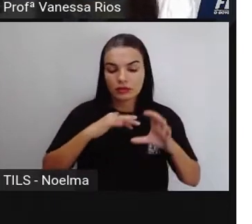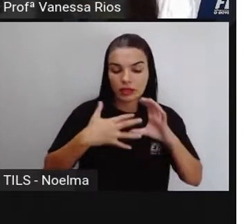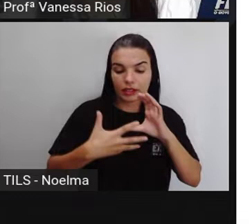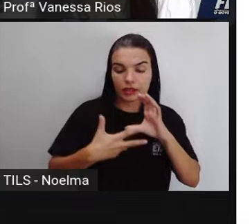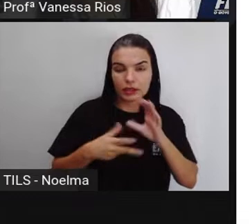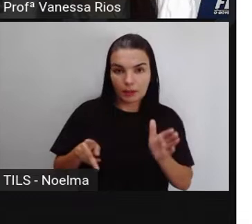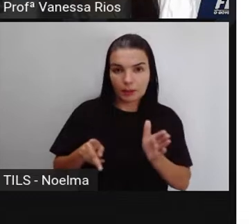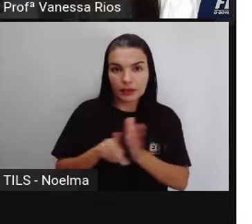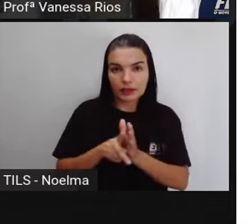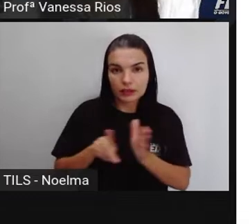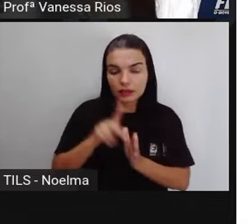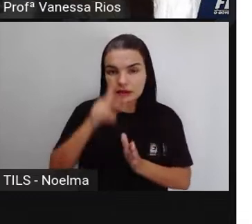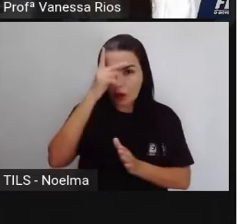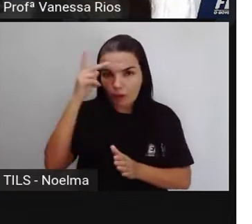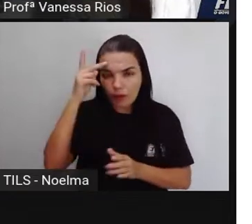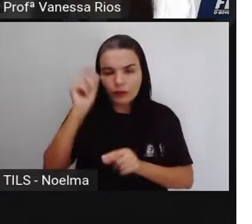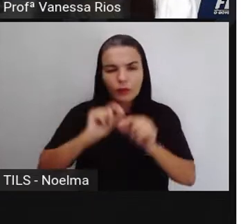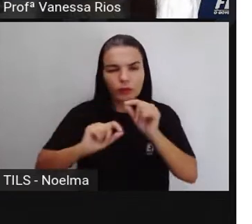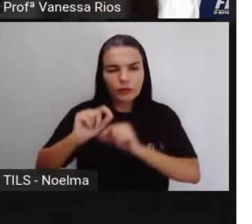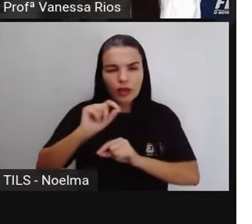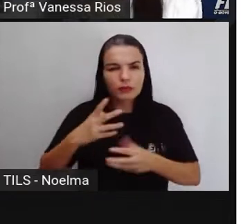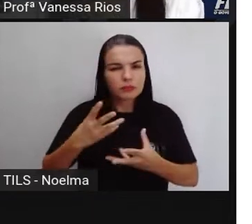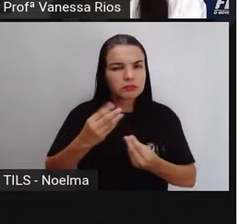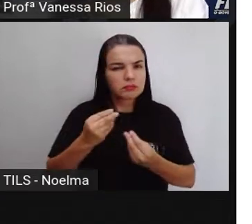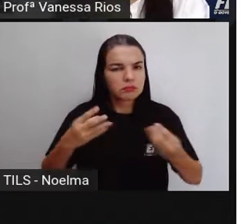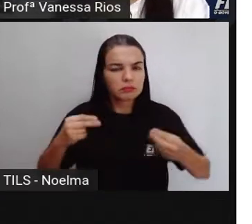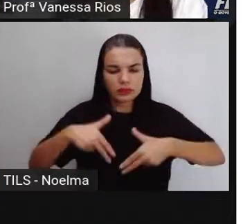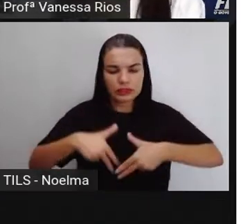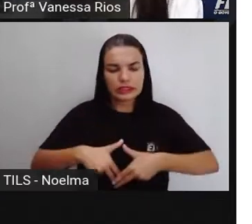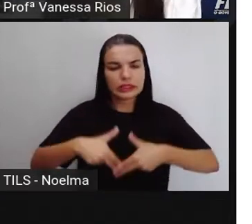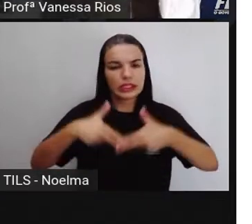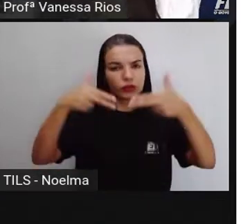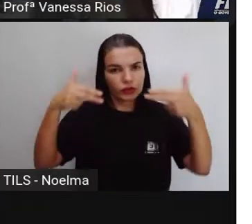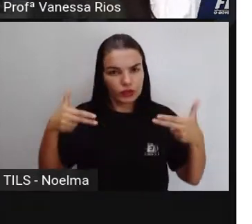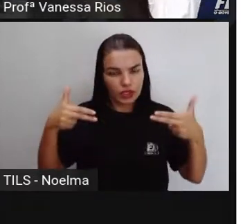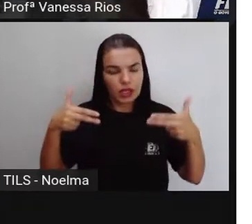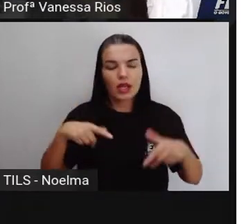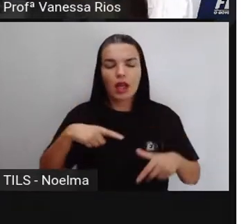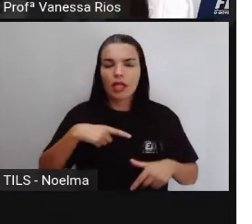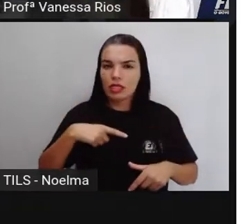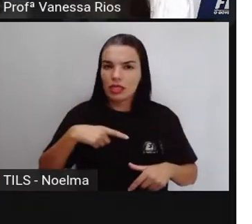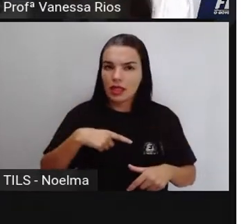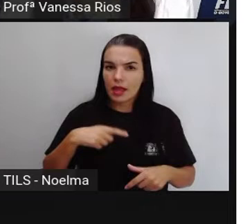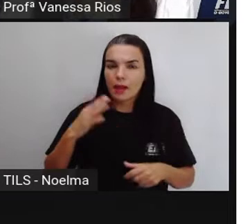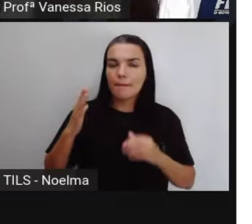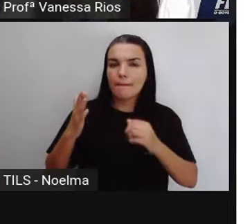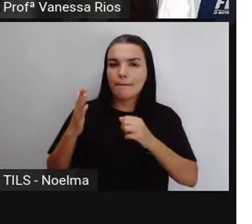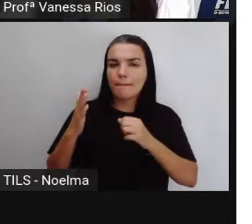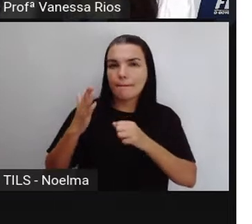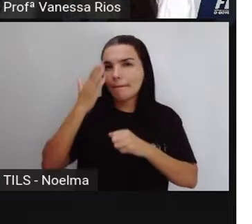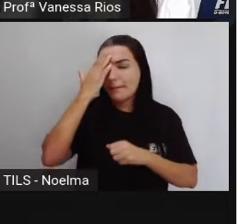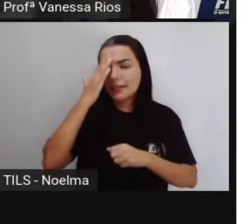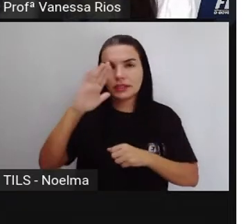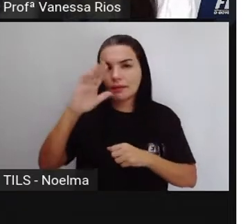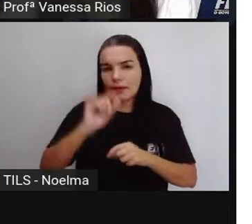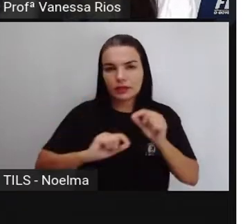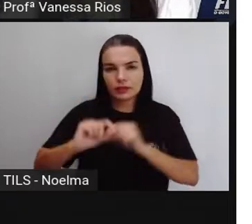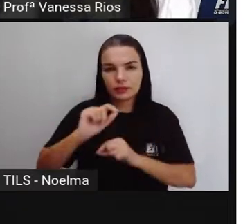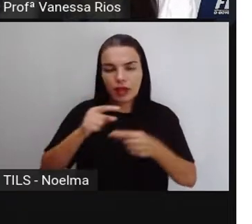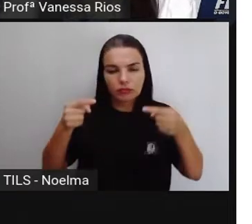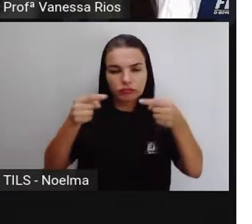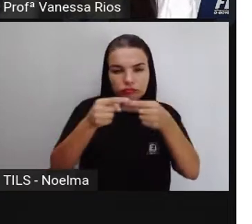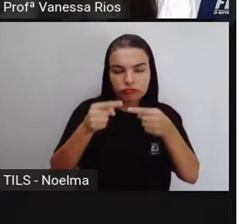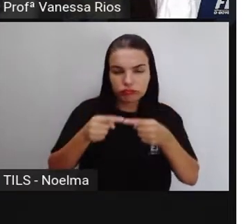de formação, a participação de várias etnias, com etnias principais, que coincidem aí com as